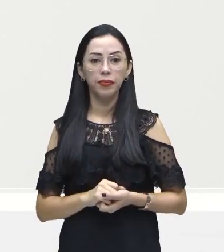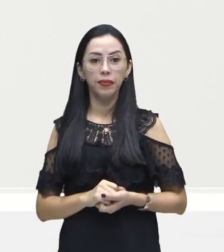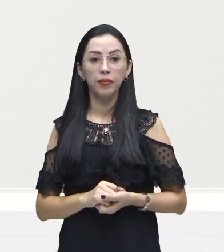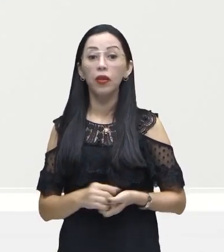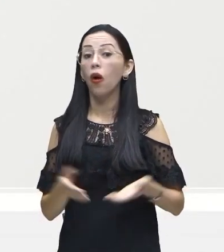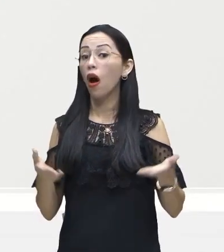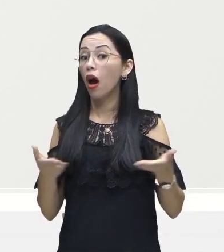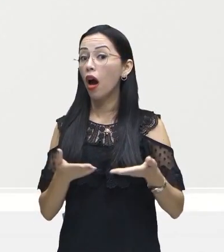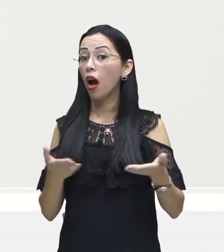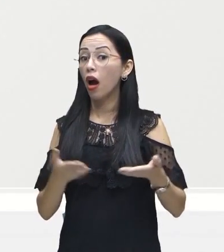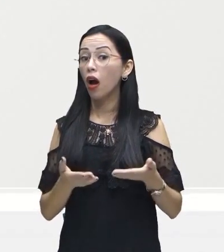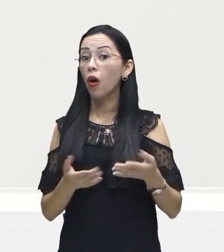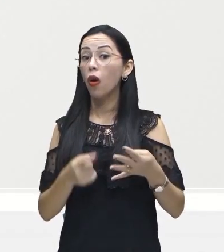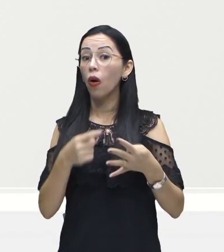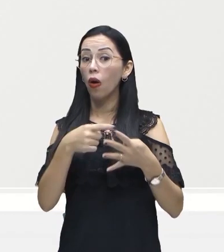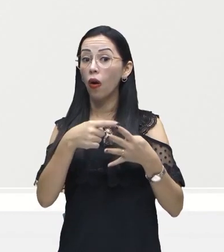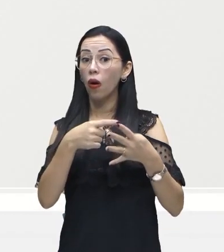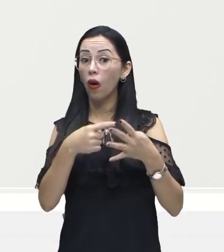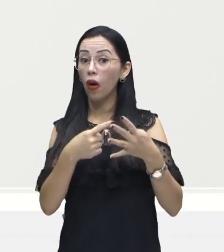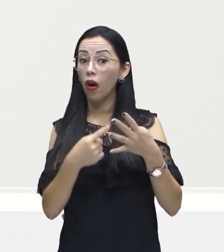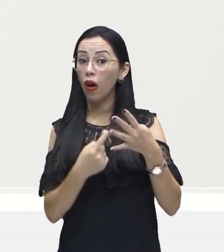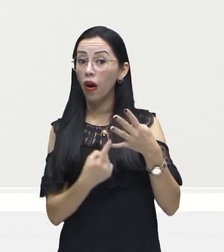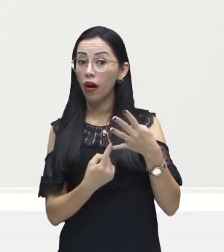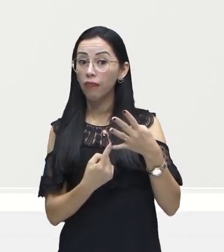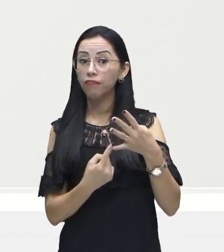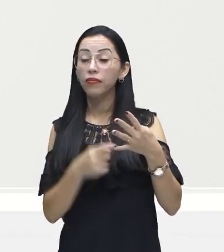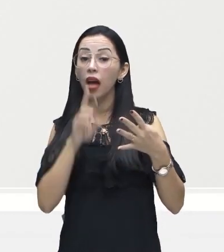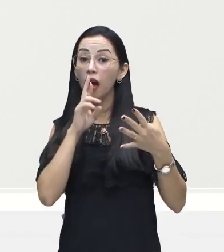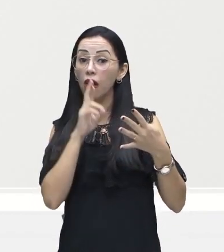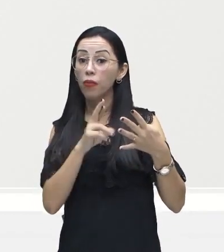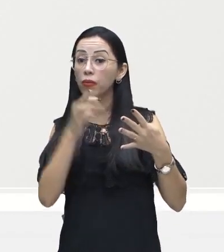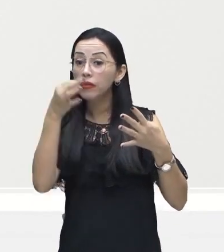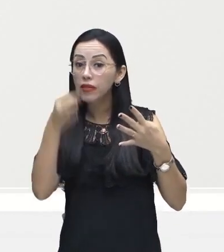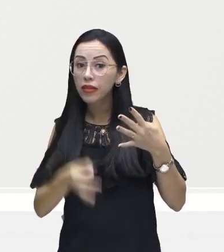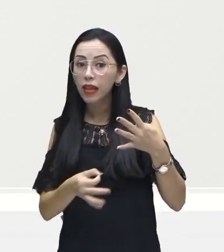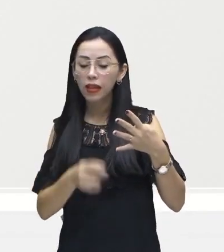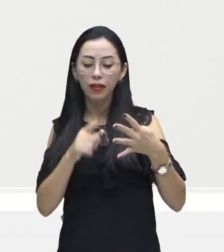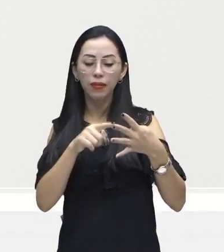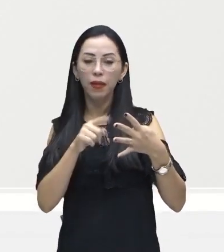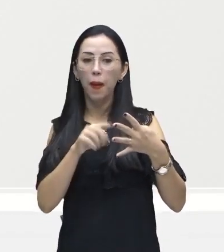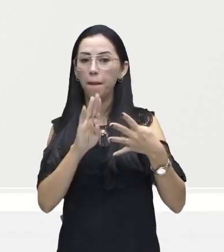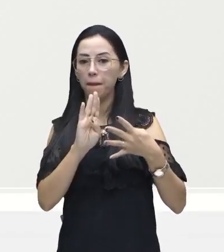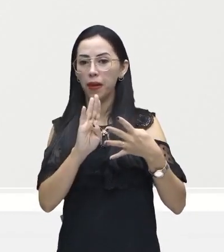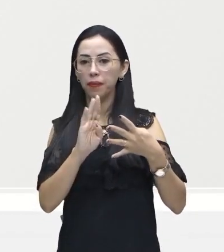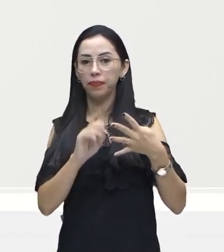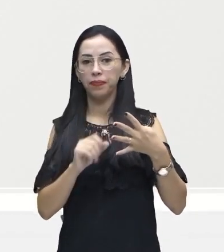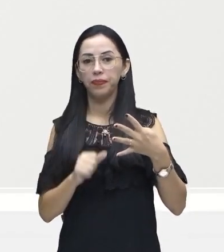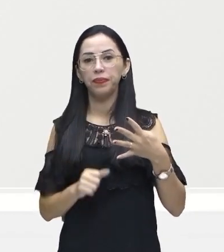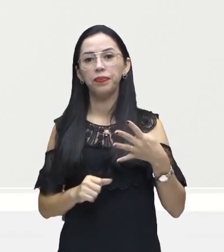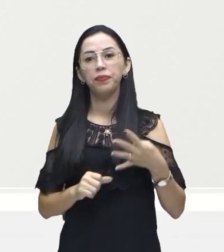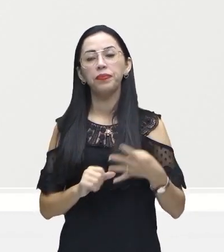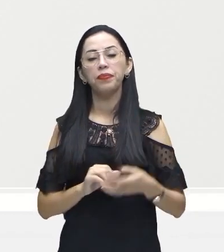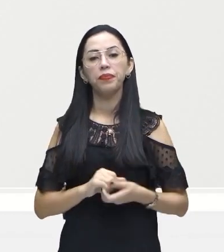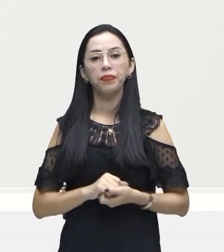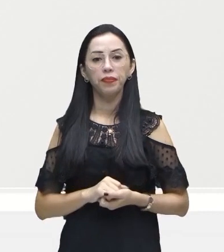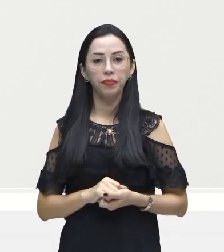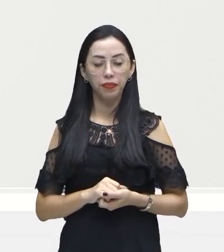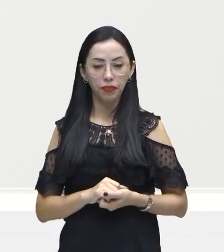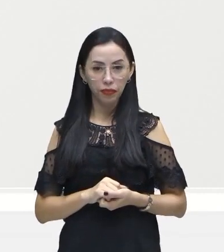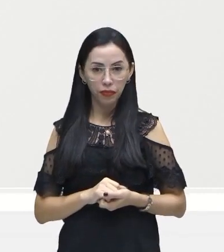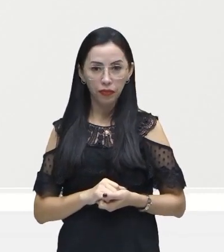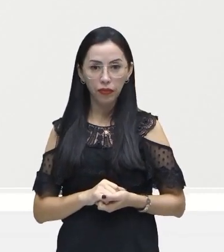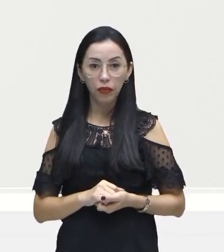de ver que 2 minutos é igual a 120 segundos. Uma outra maneira interessante de perceber isso é que